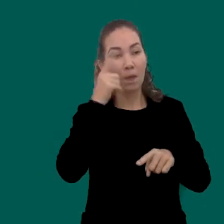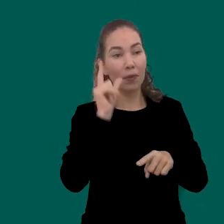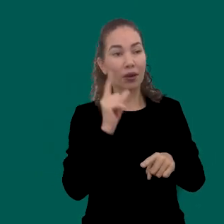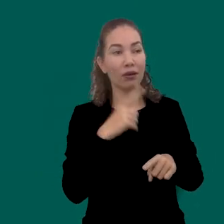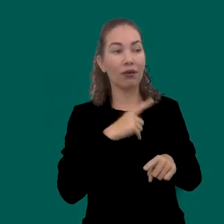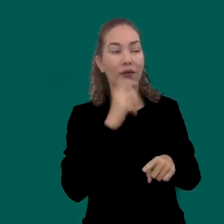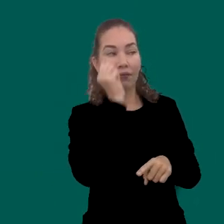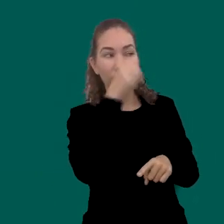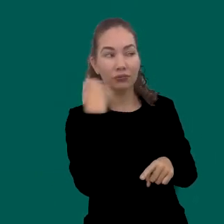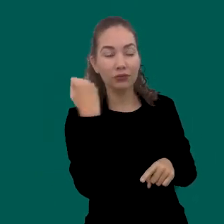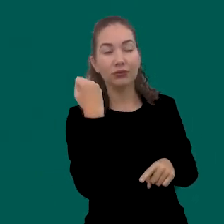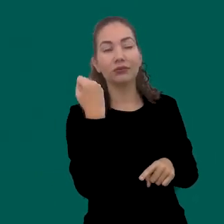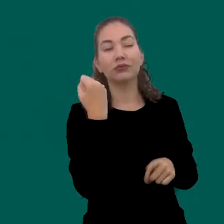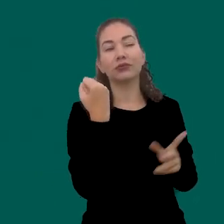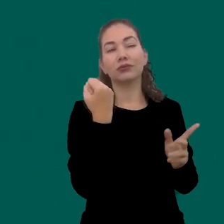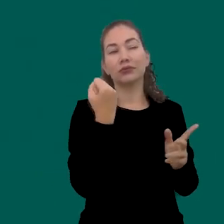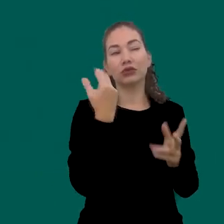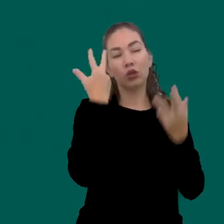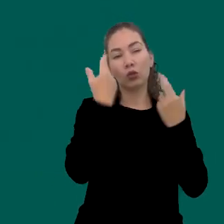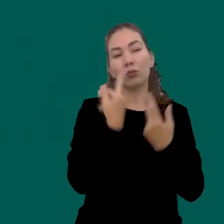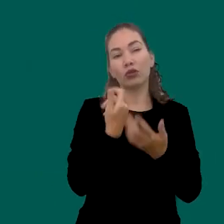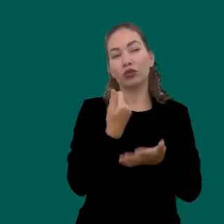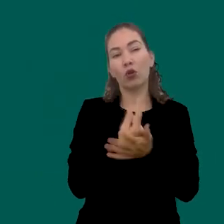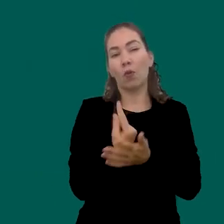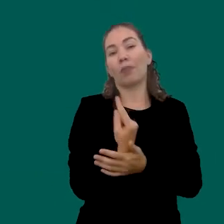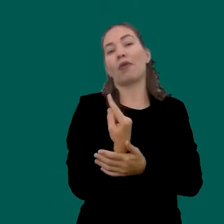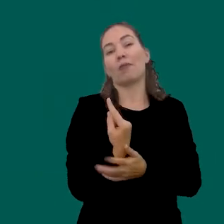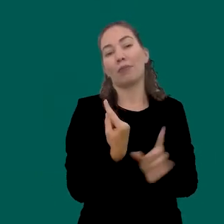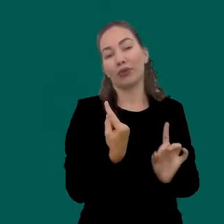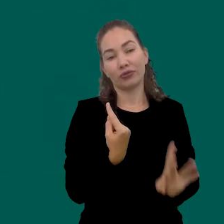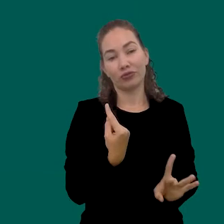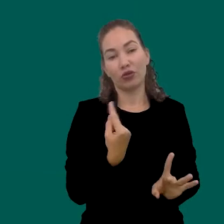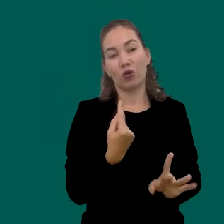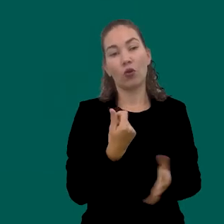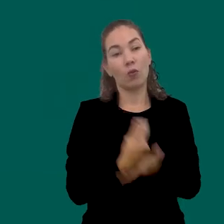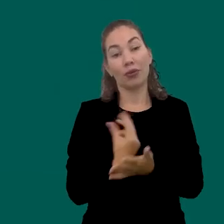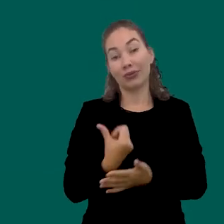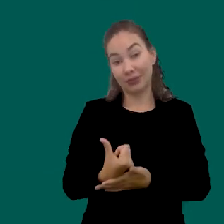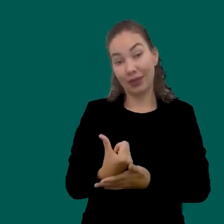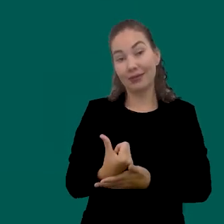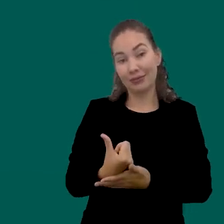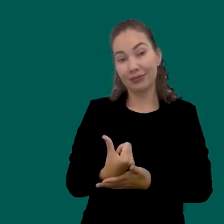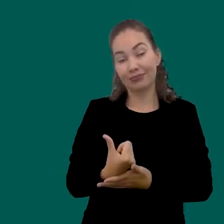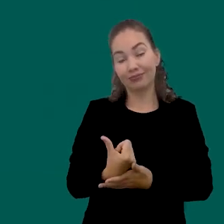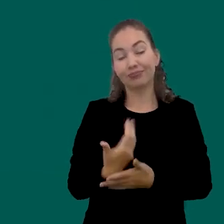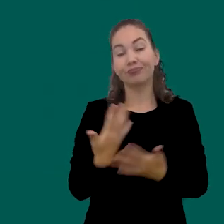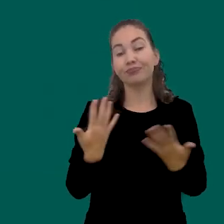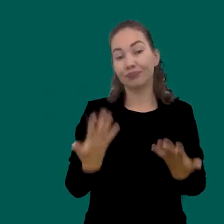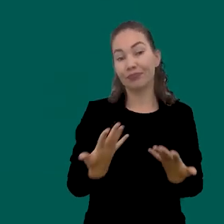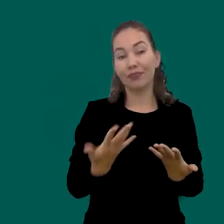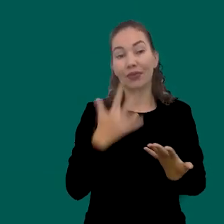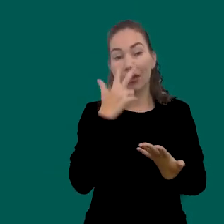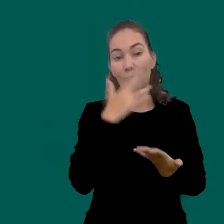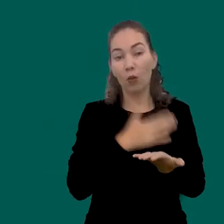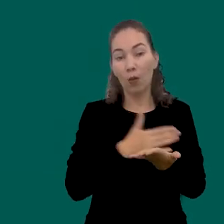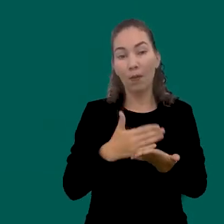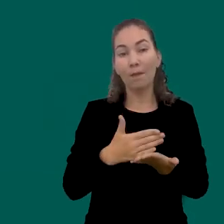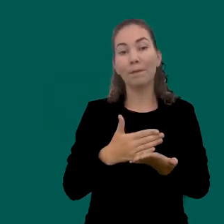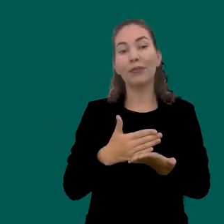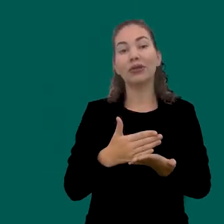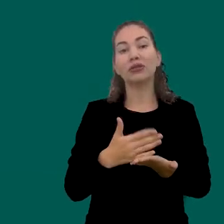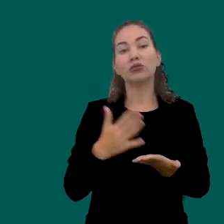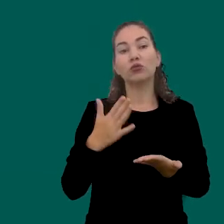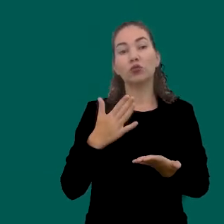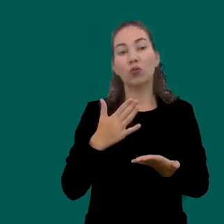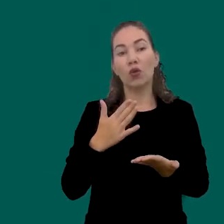Uma cerveja, normalmente o pessoal não vai comprar uma unidade de cerveja, tu compra 6 unidades. E desde o começo eu vejo por mim